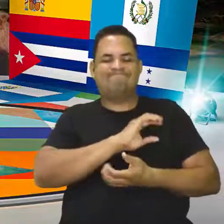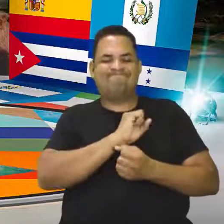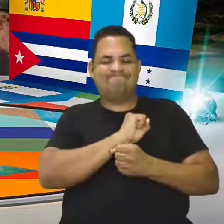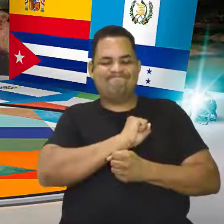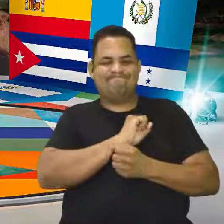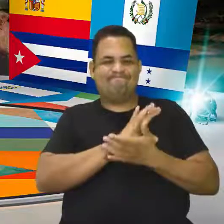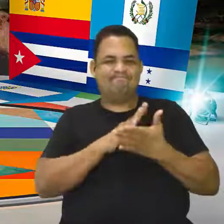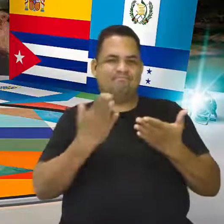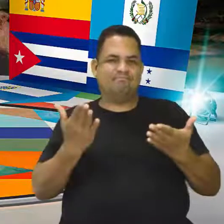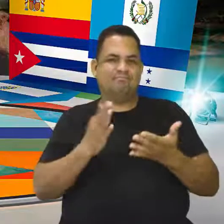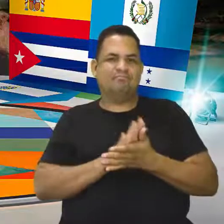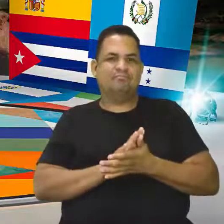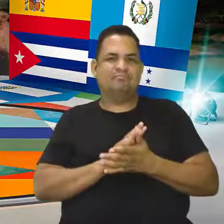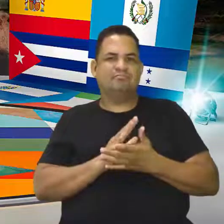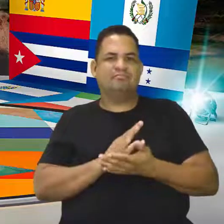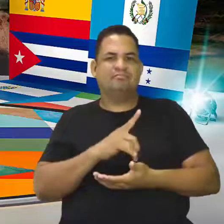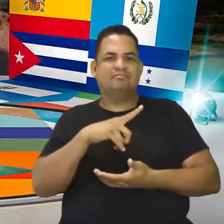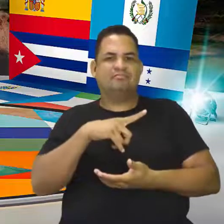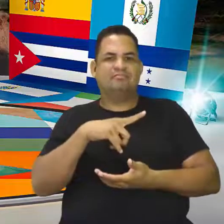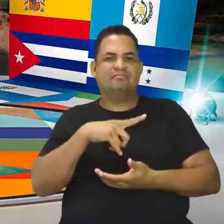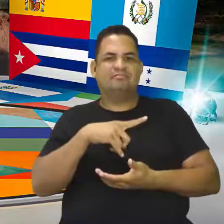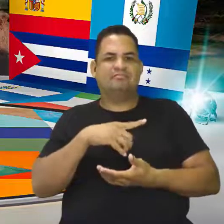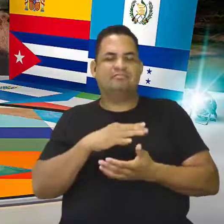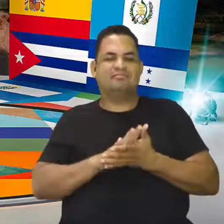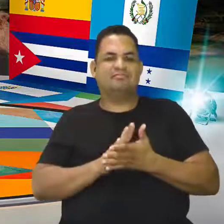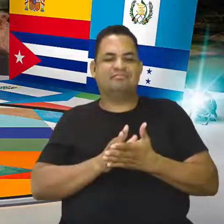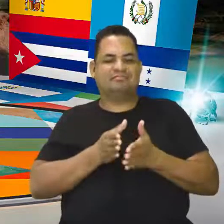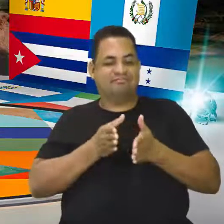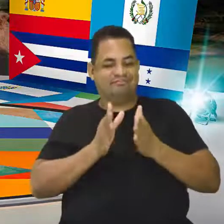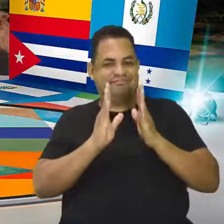mas tudo bem. A gente ainda tem um